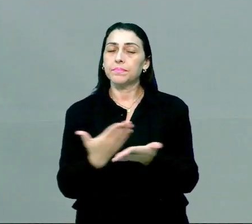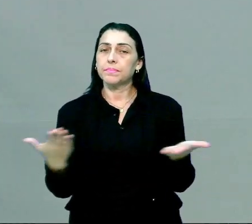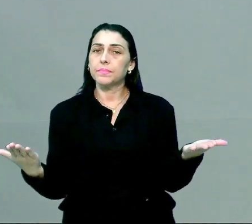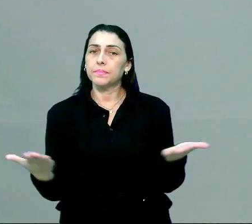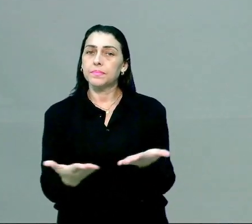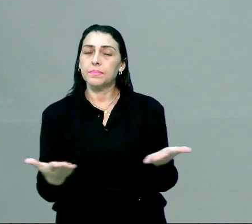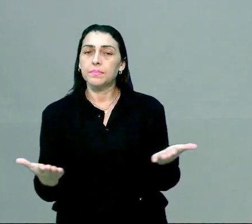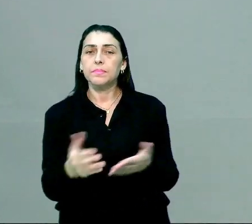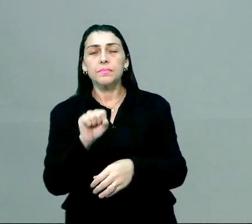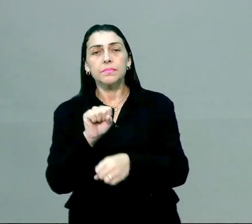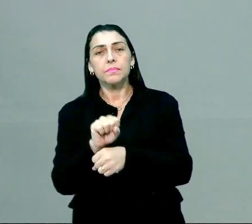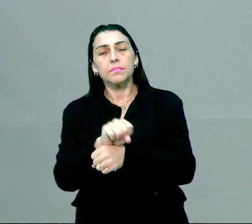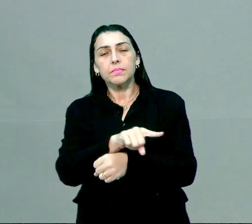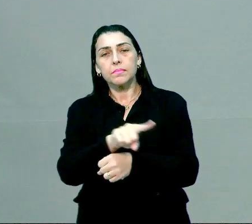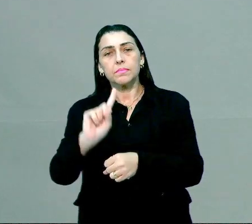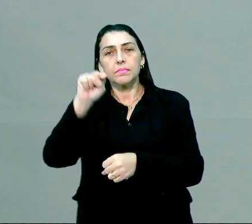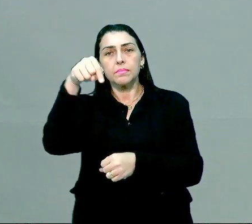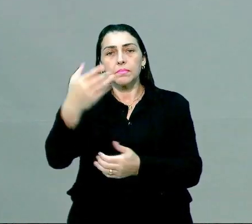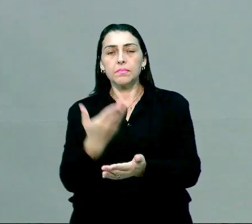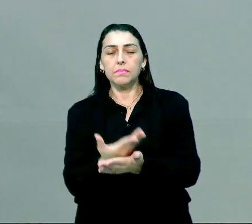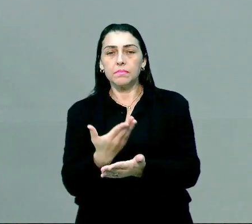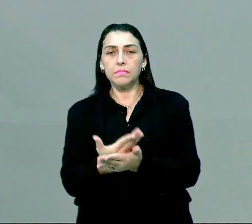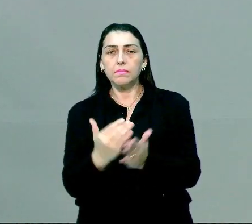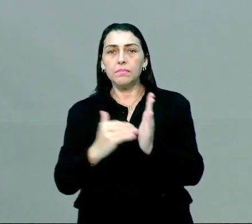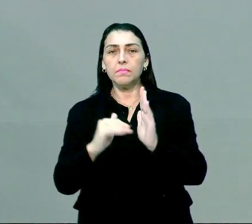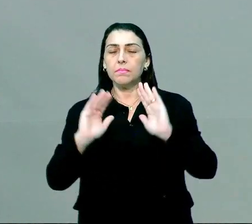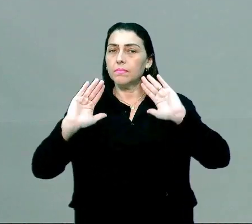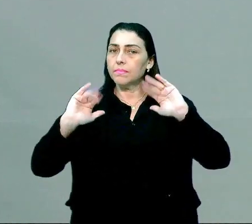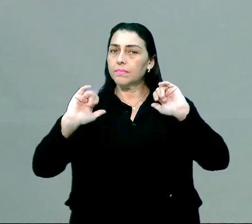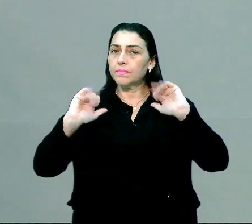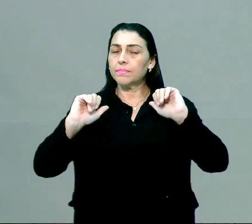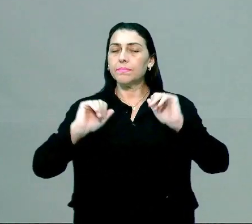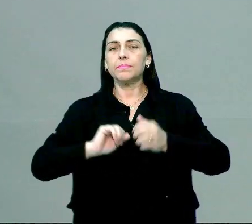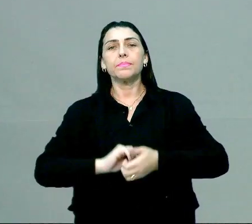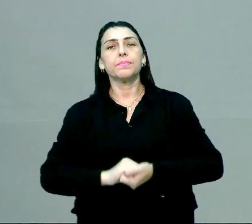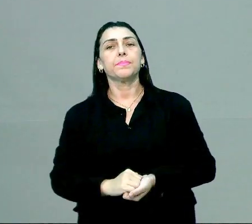de hoje. Espero todos vocês na próxima aula e até mais.